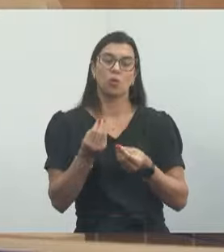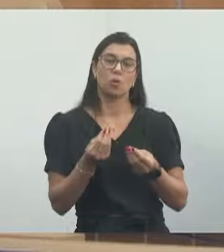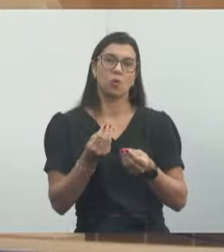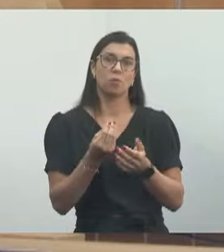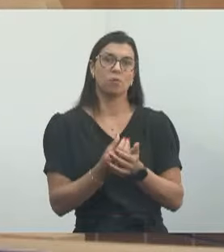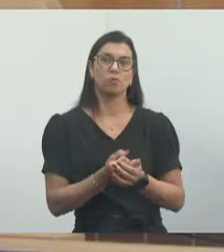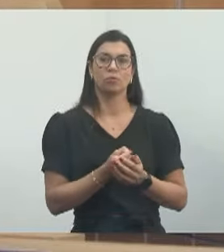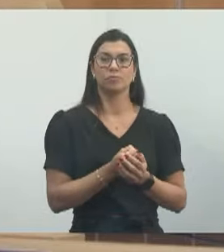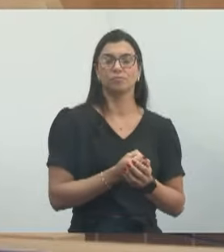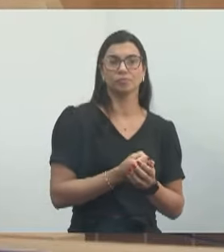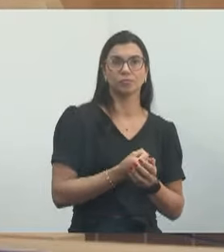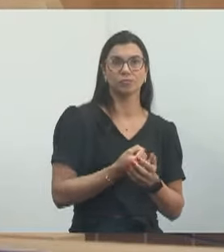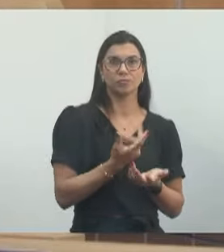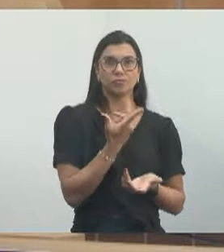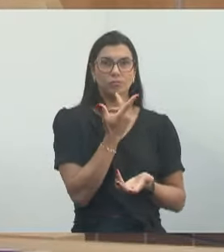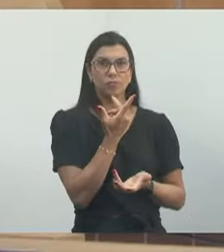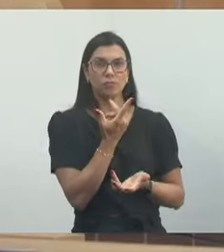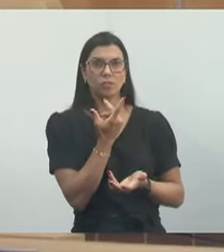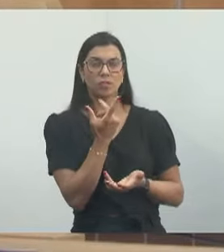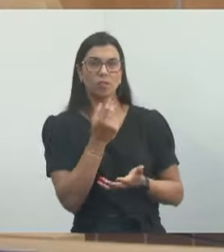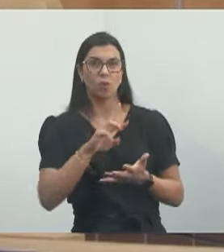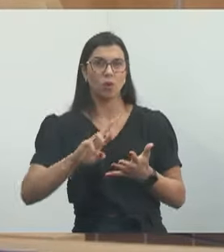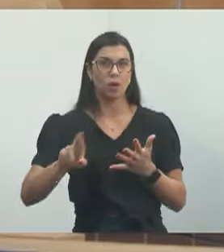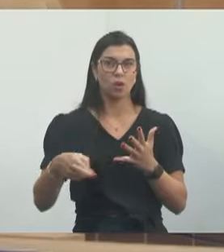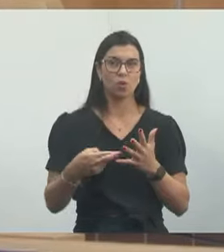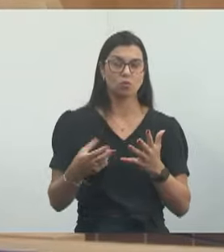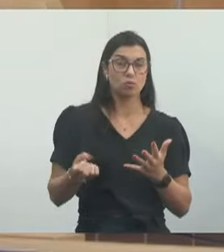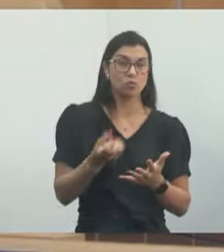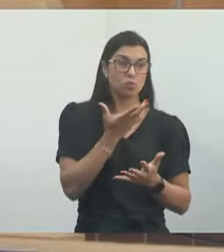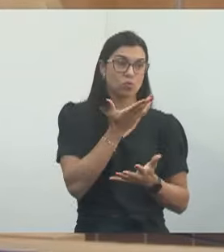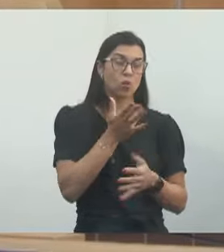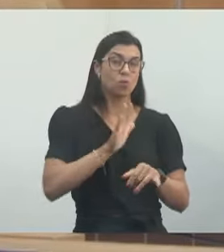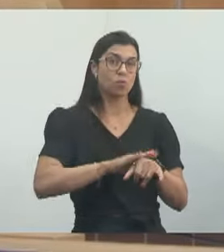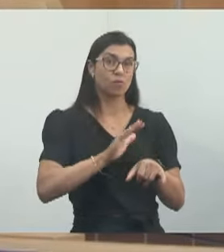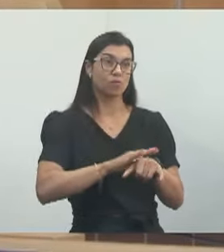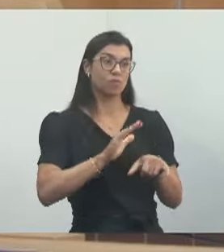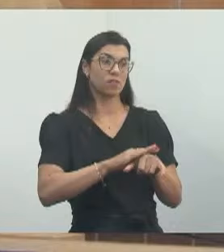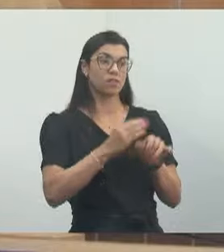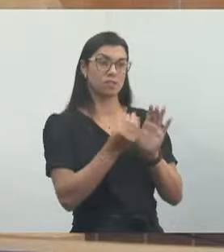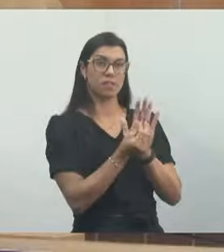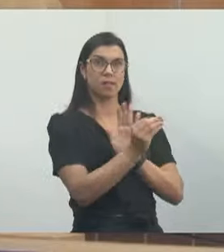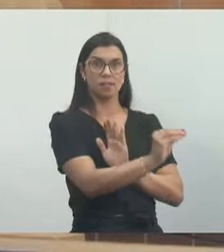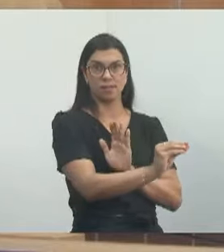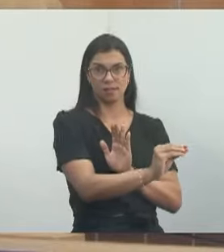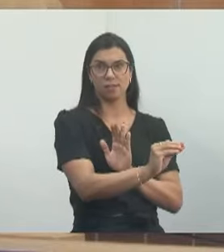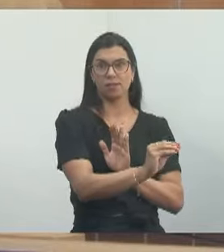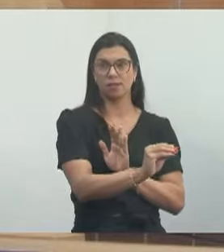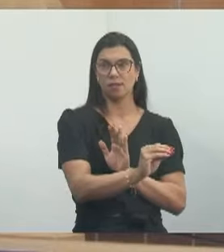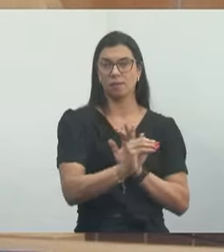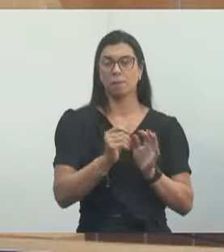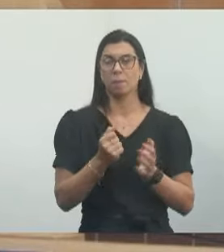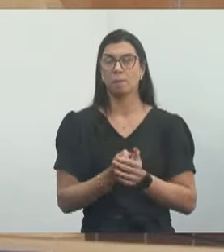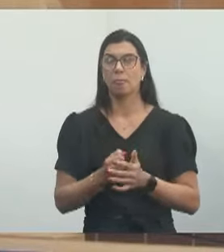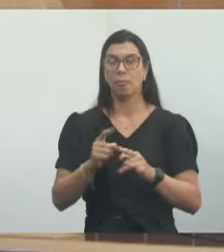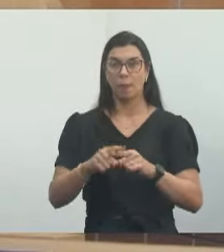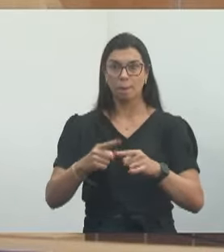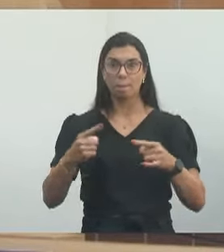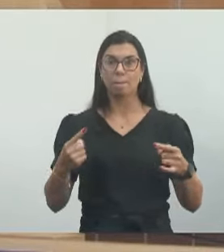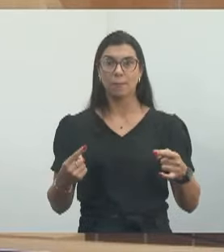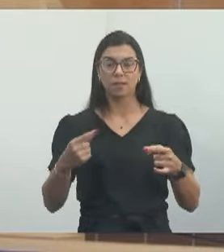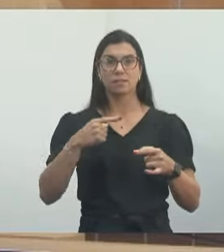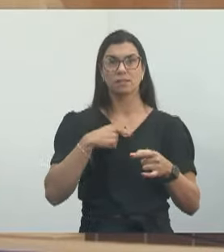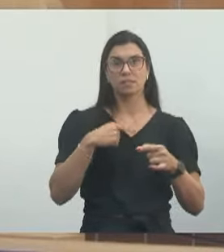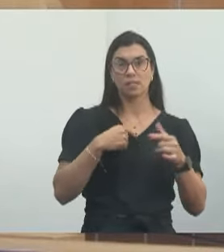essa entidade beneficiária. Então, dá uma dupla conotação de que ficaria impedido o repasse para outras entidades também. Então,